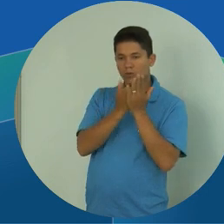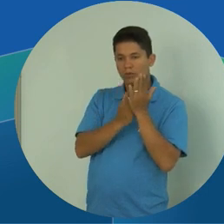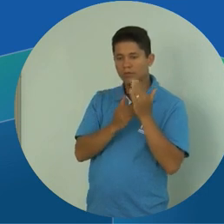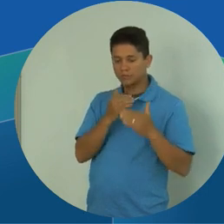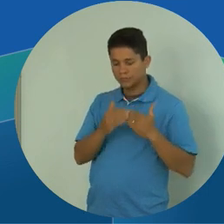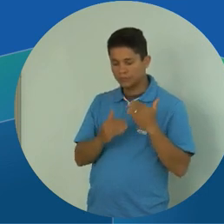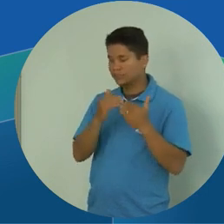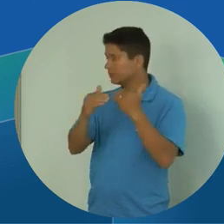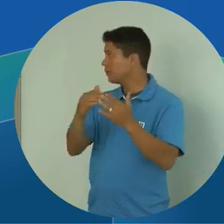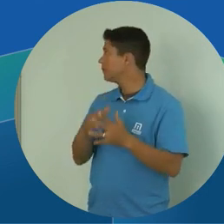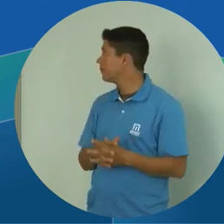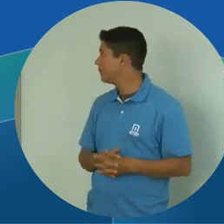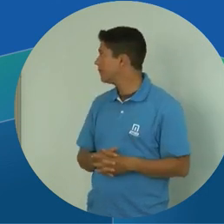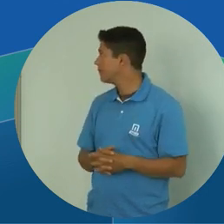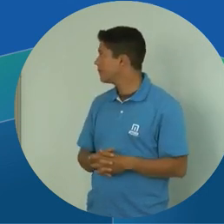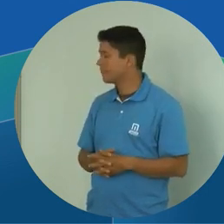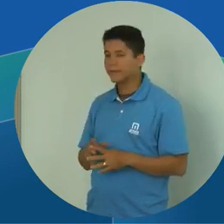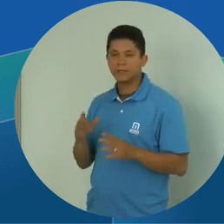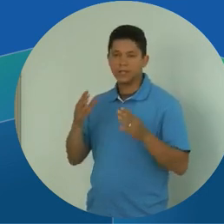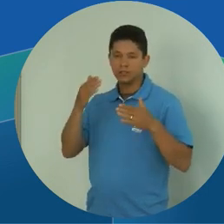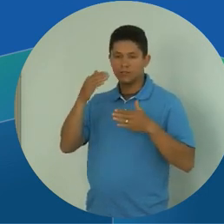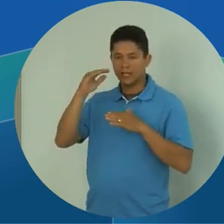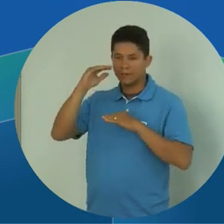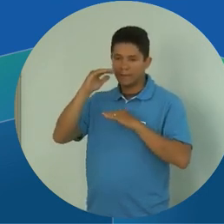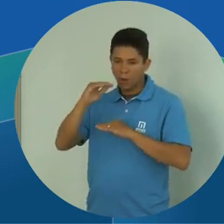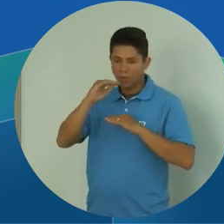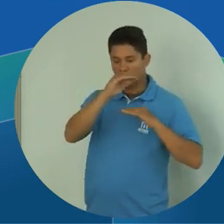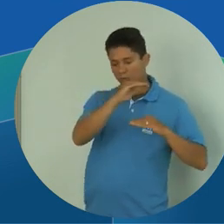então todos os blocos concluídos.